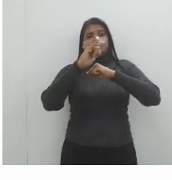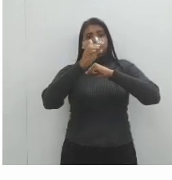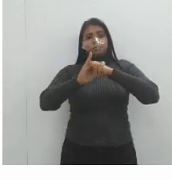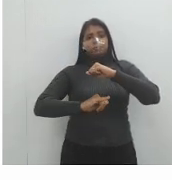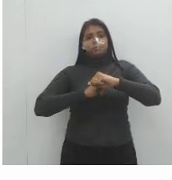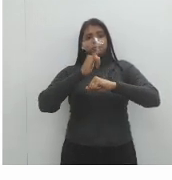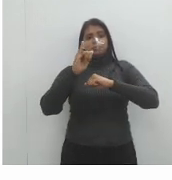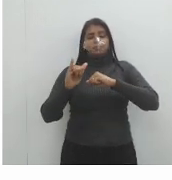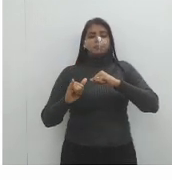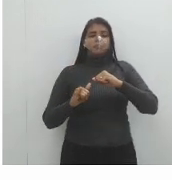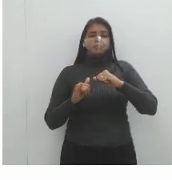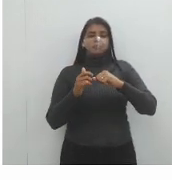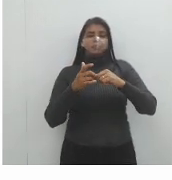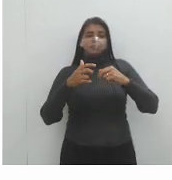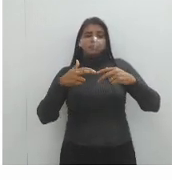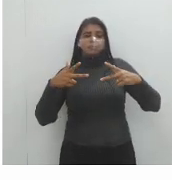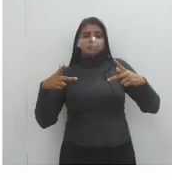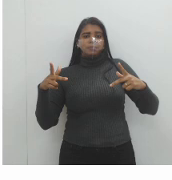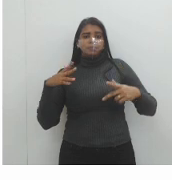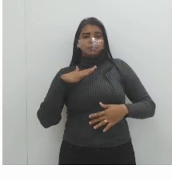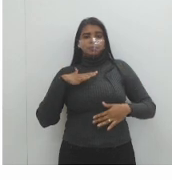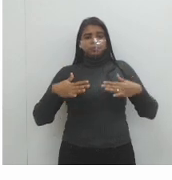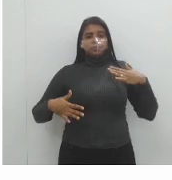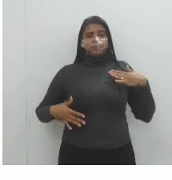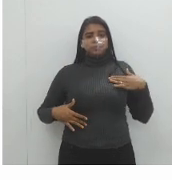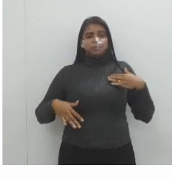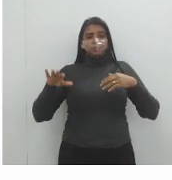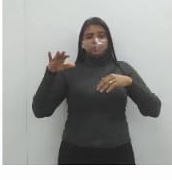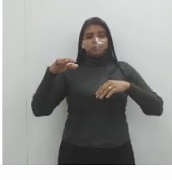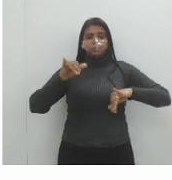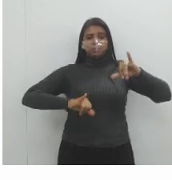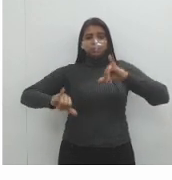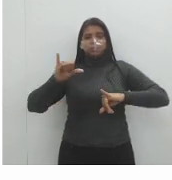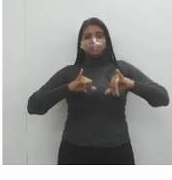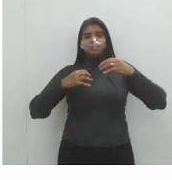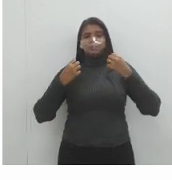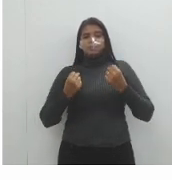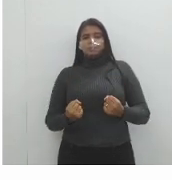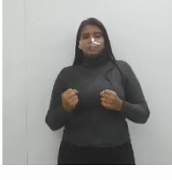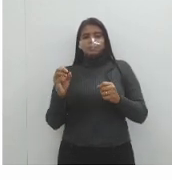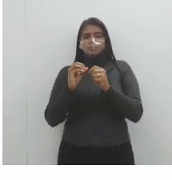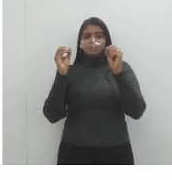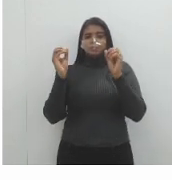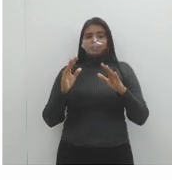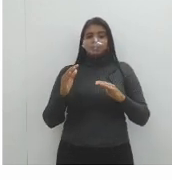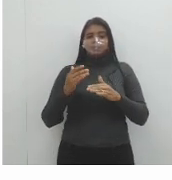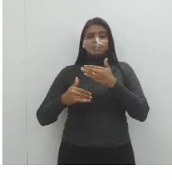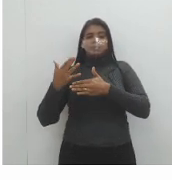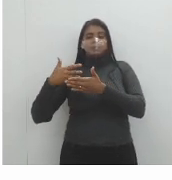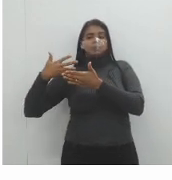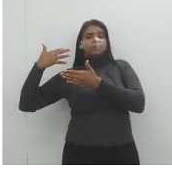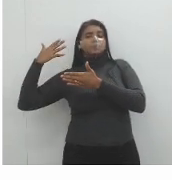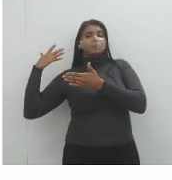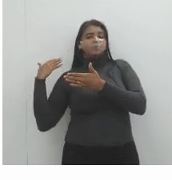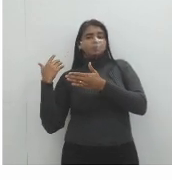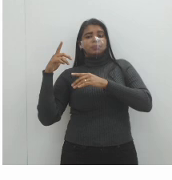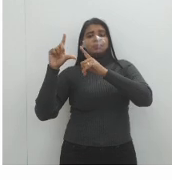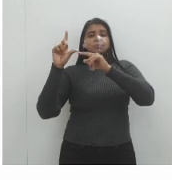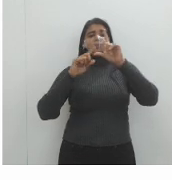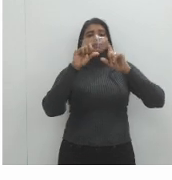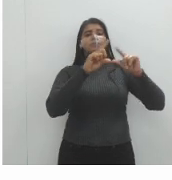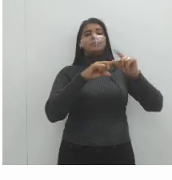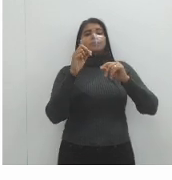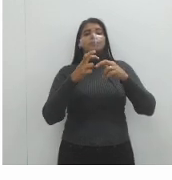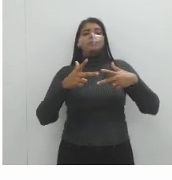de todos os outros elementos químicos pesados, foram criados em gerações anteriores de estrelas,